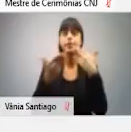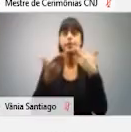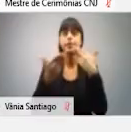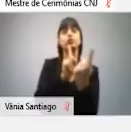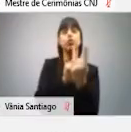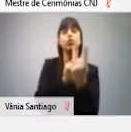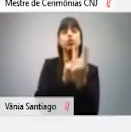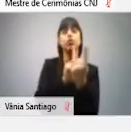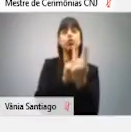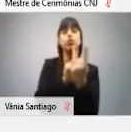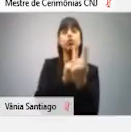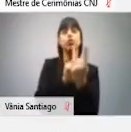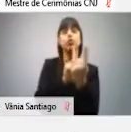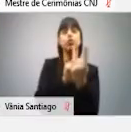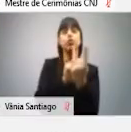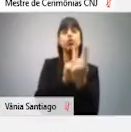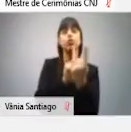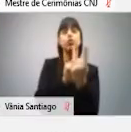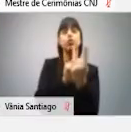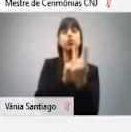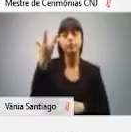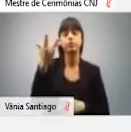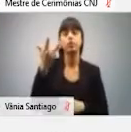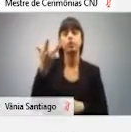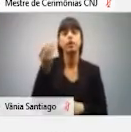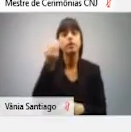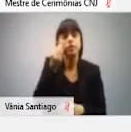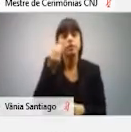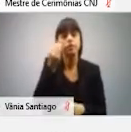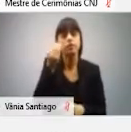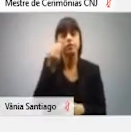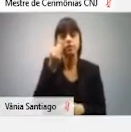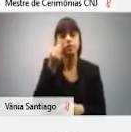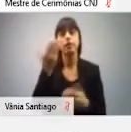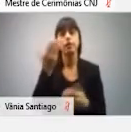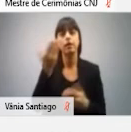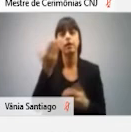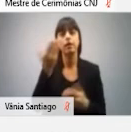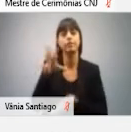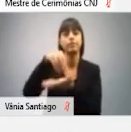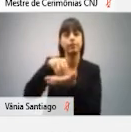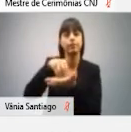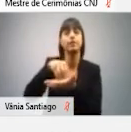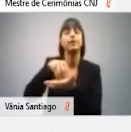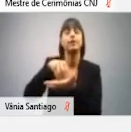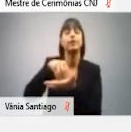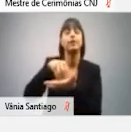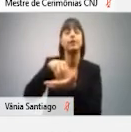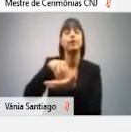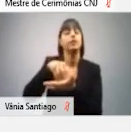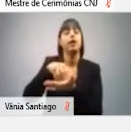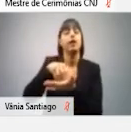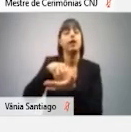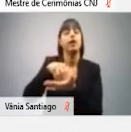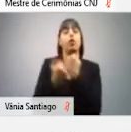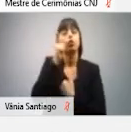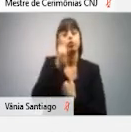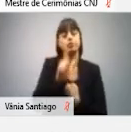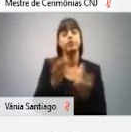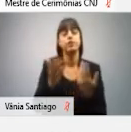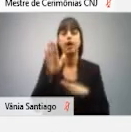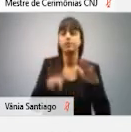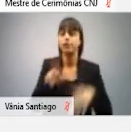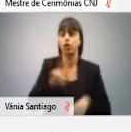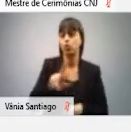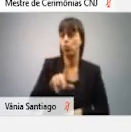as pessoas buscam através do Natijus, muitas vezes não são urgências,